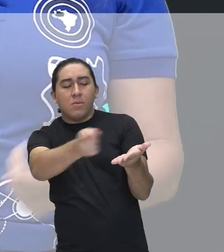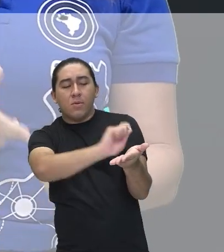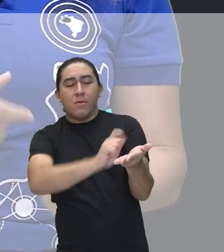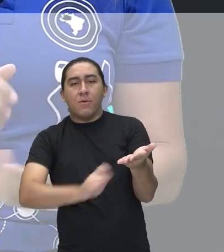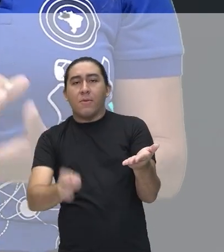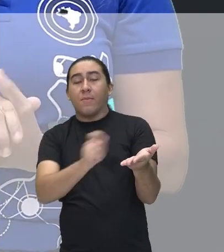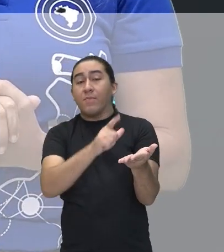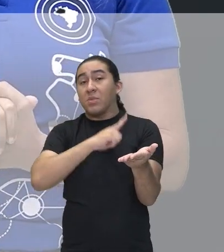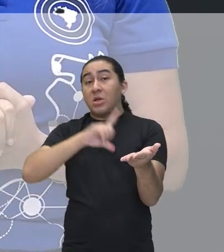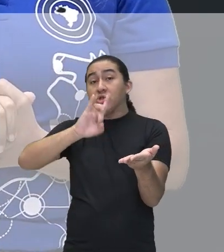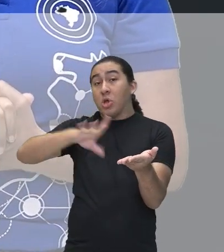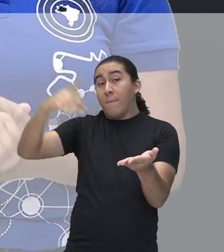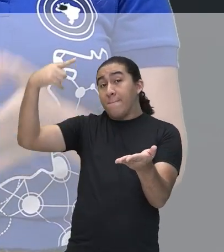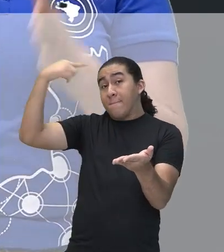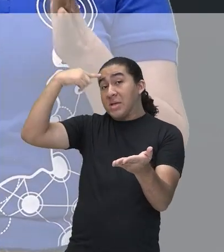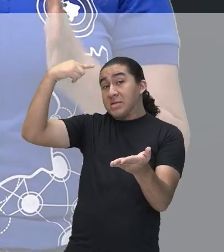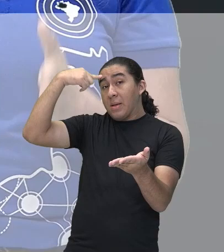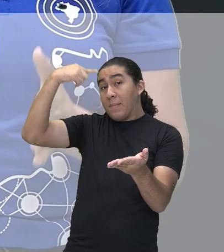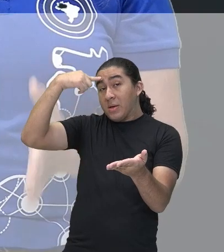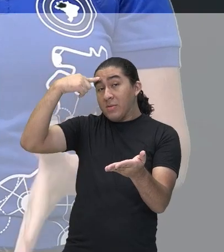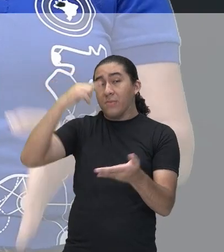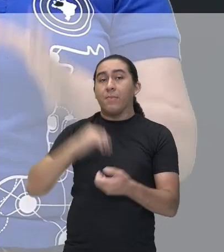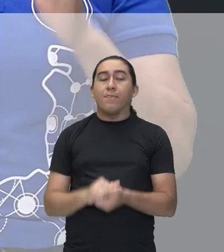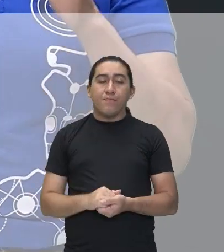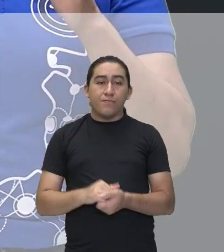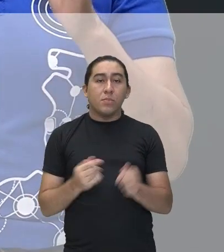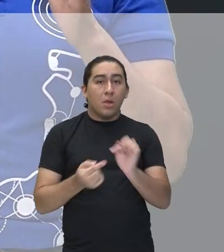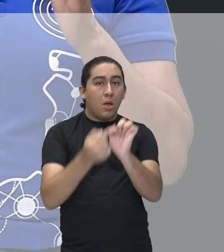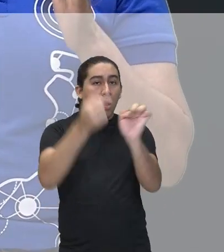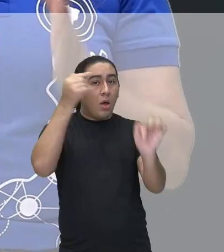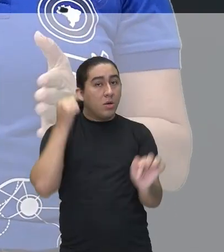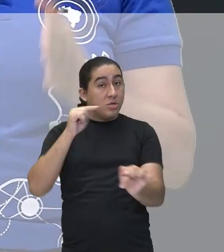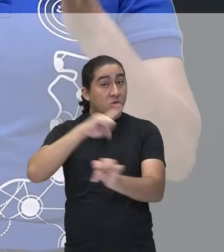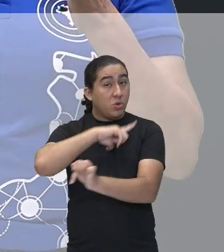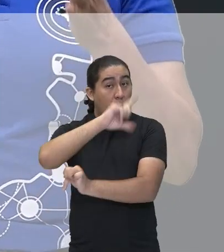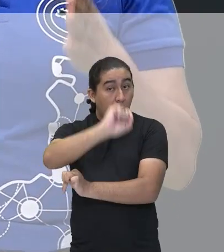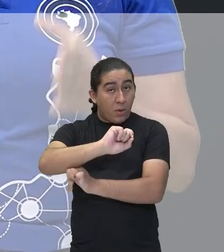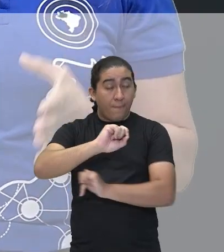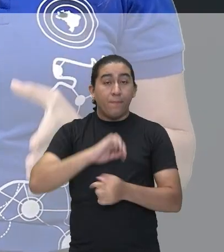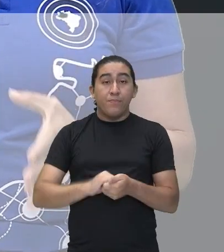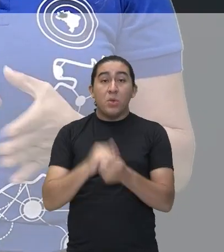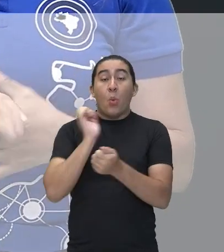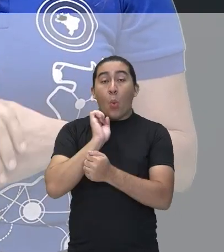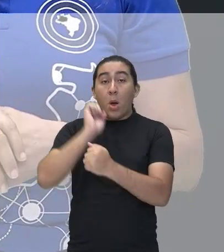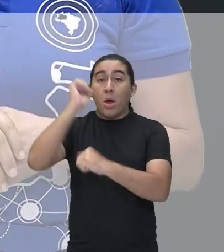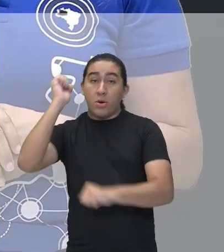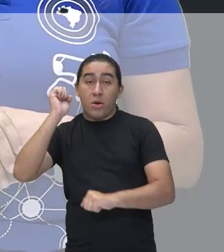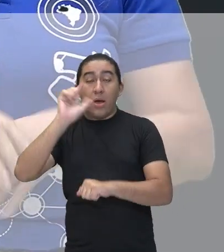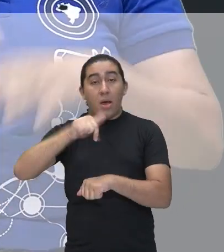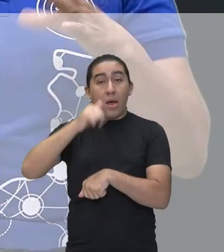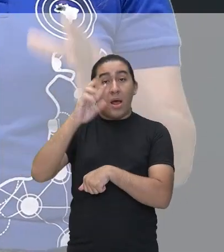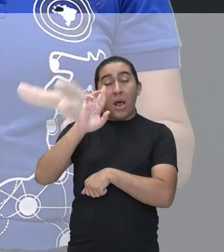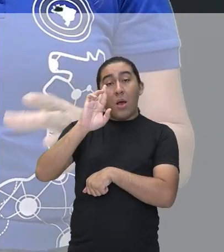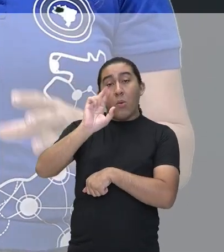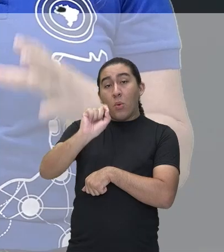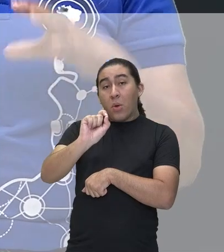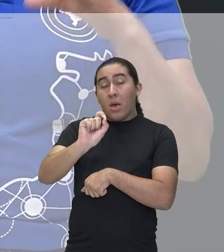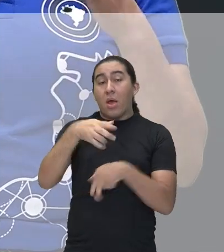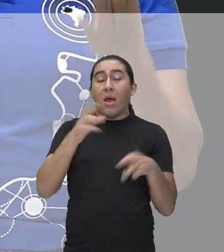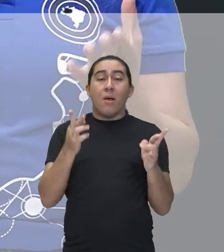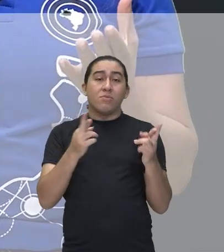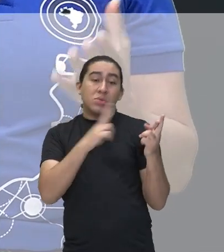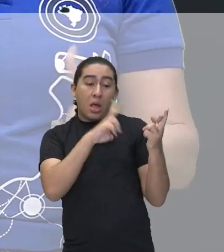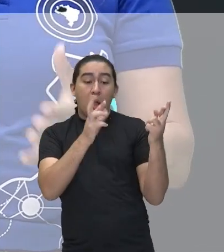né? Antes. Então, agora o herói, né? Ele é responsável por tudo